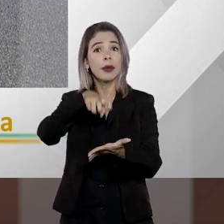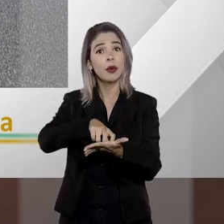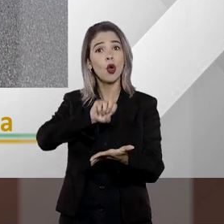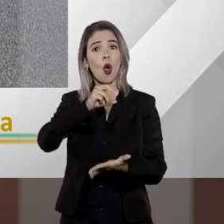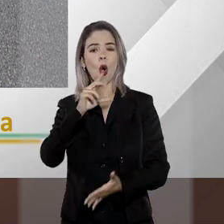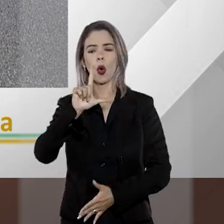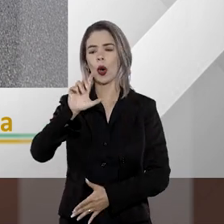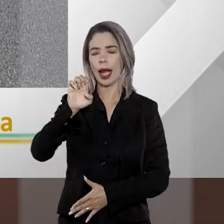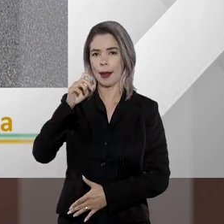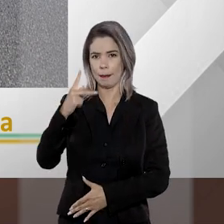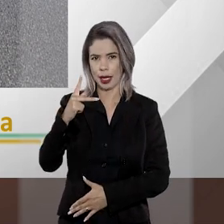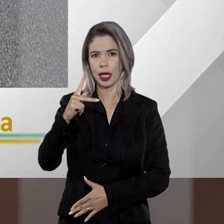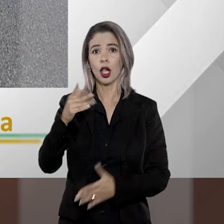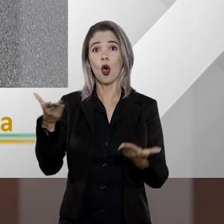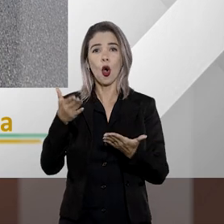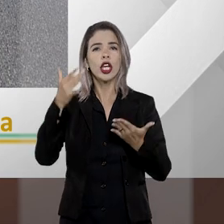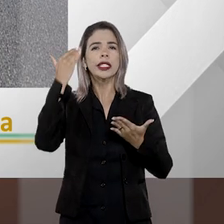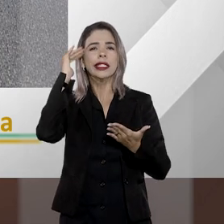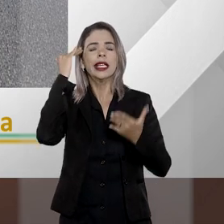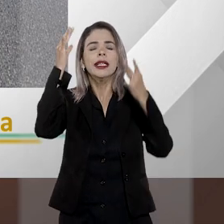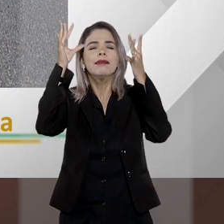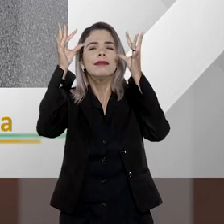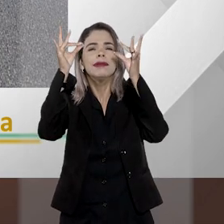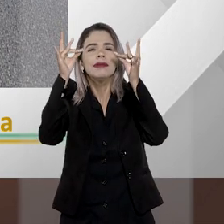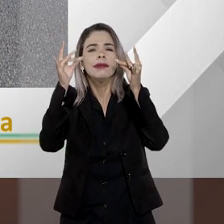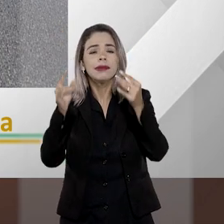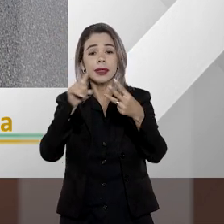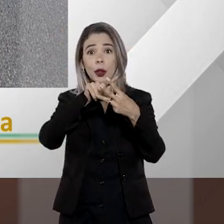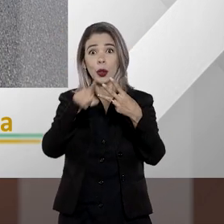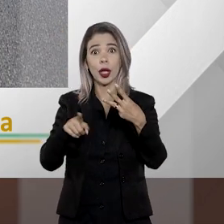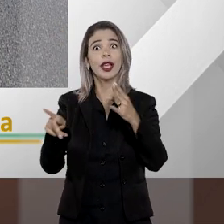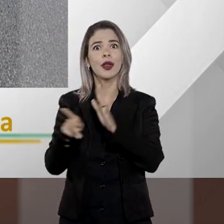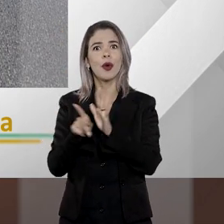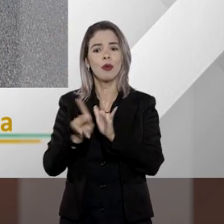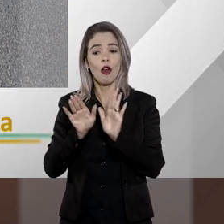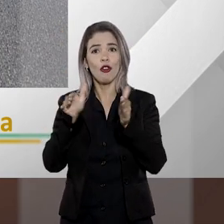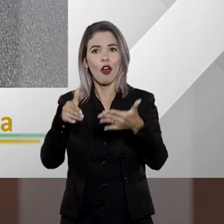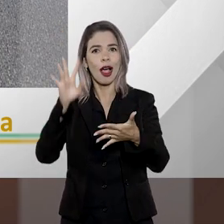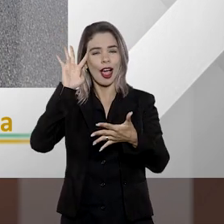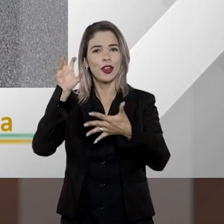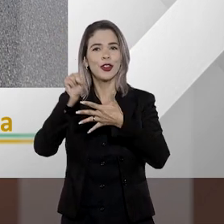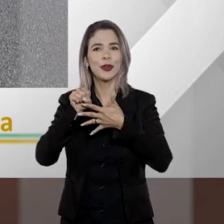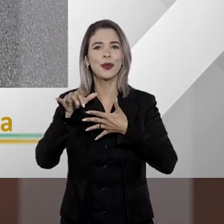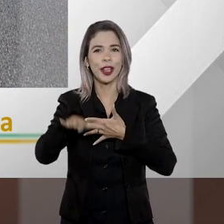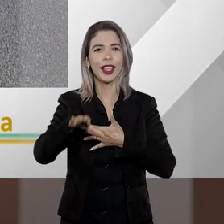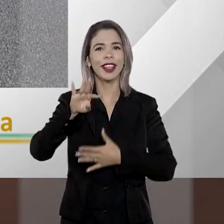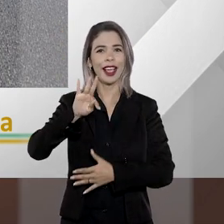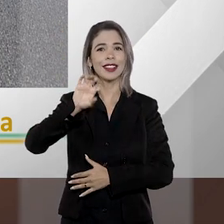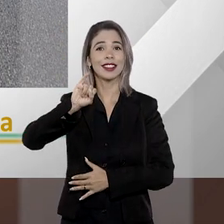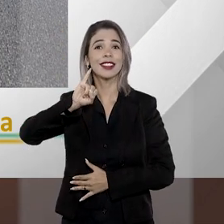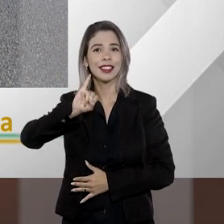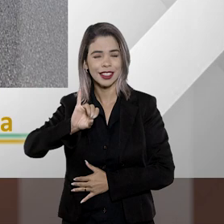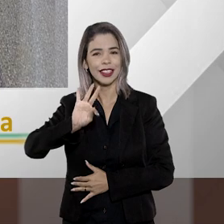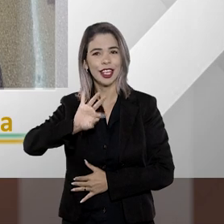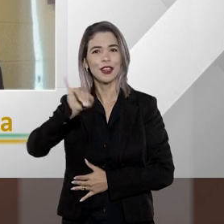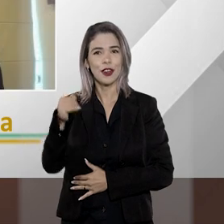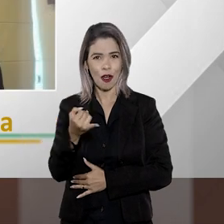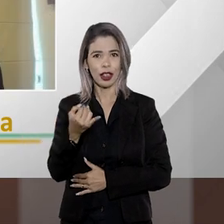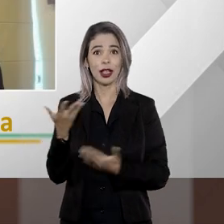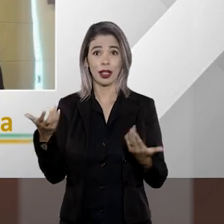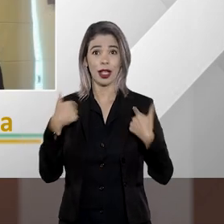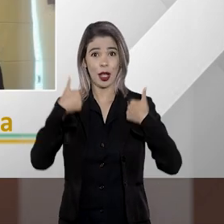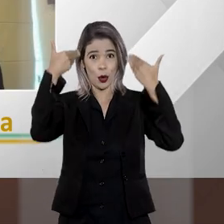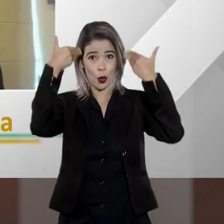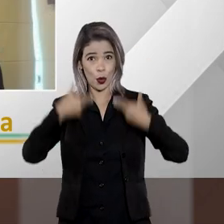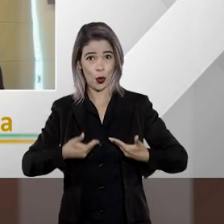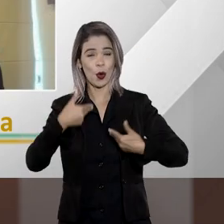LEP. Vamos esmiuçar esses institutos com foco na jurisprudência aqui do Superior Tribunal de Justiça sobre o tema.